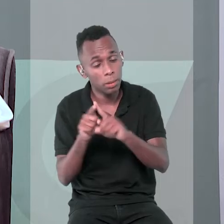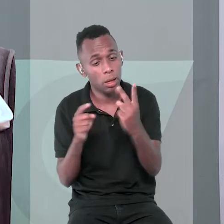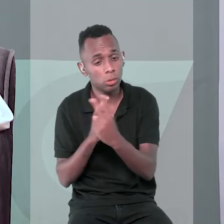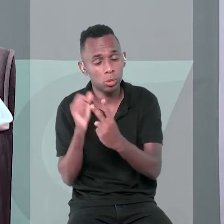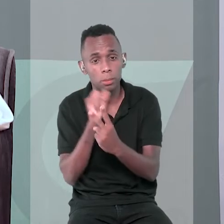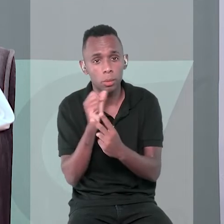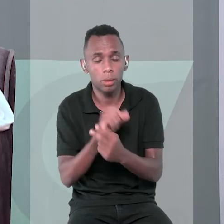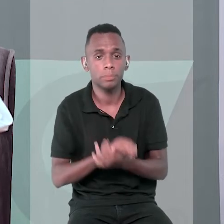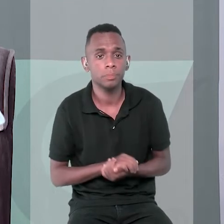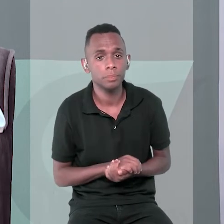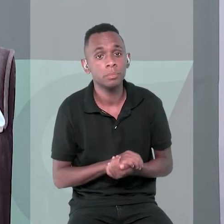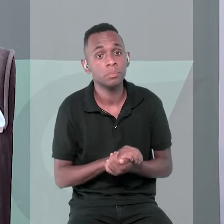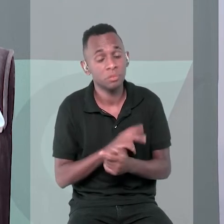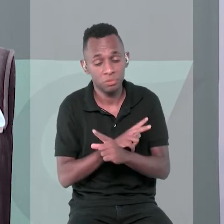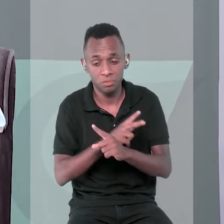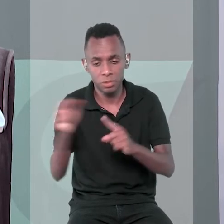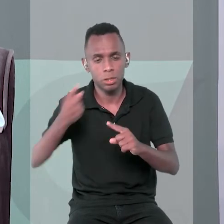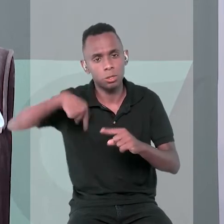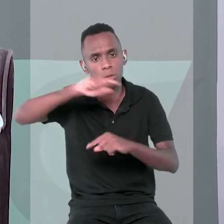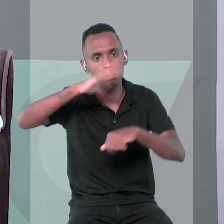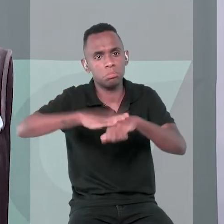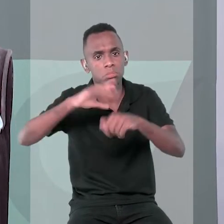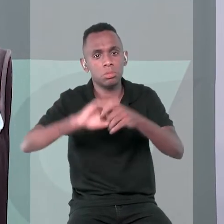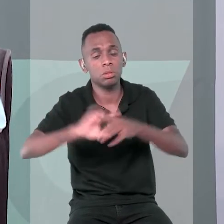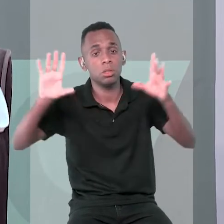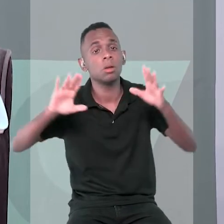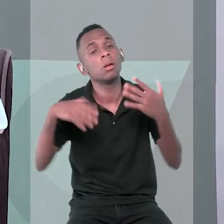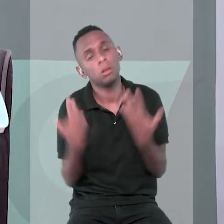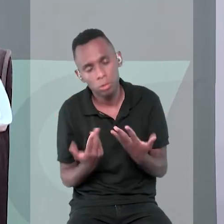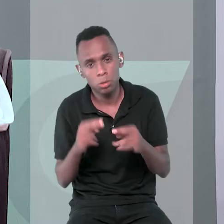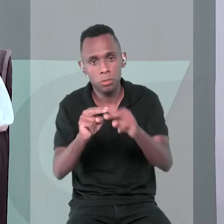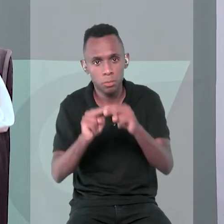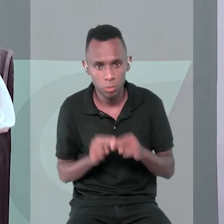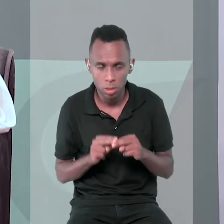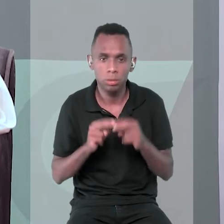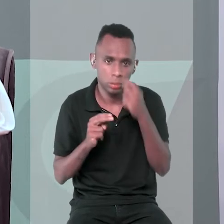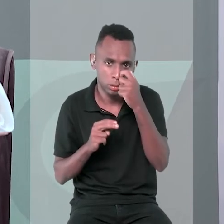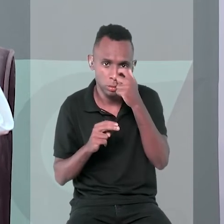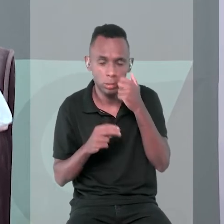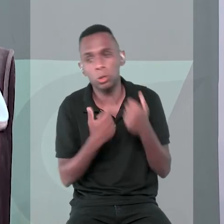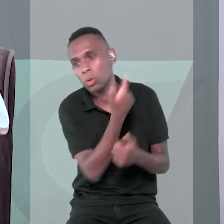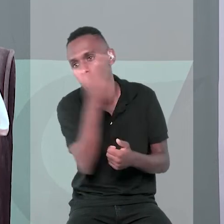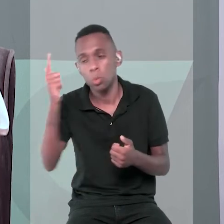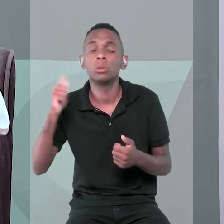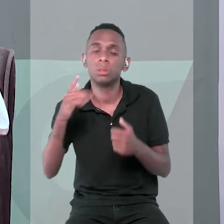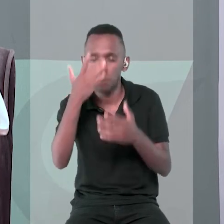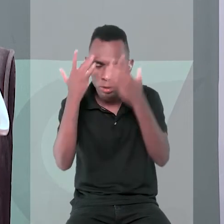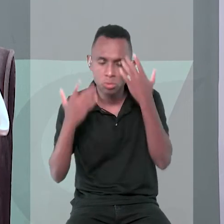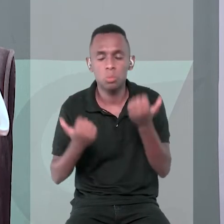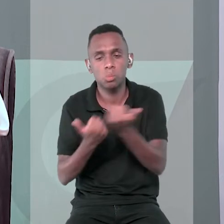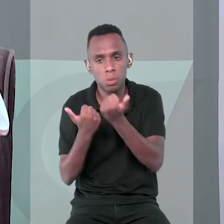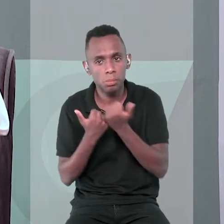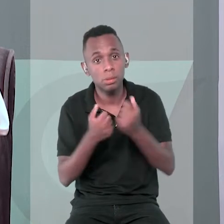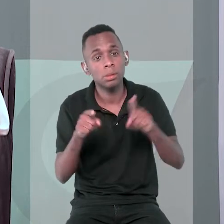delas. E aí, ganhamos, somos independentes, graças a essas e a outras pessoas, né, evidentemente,